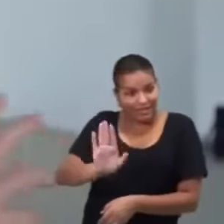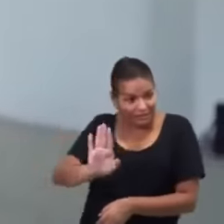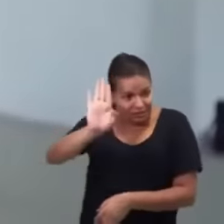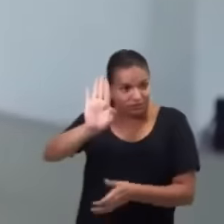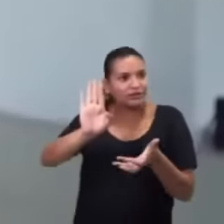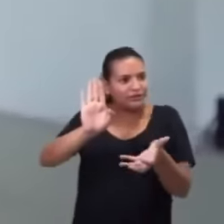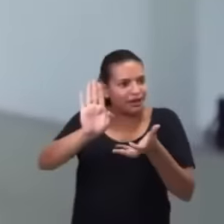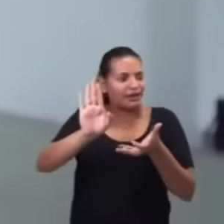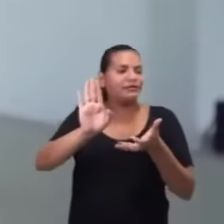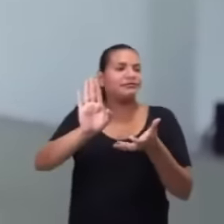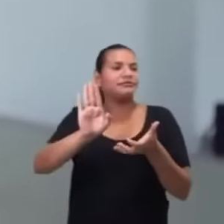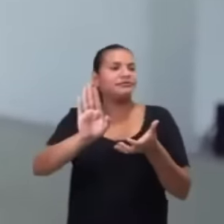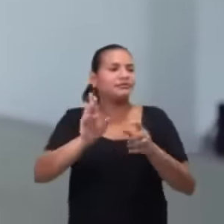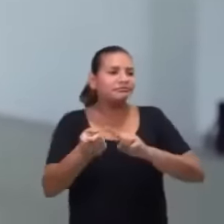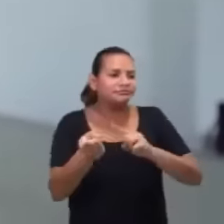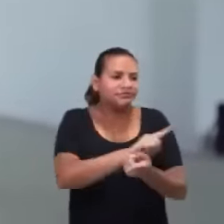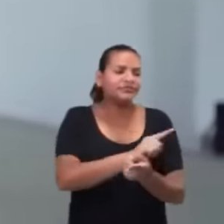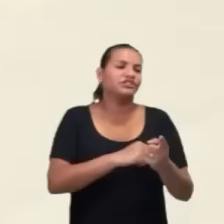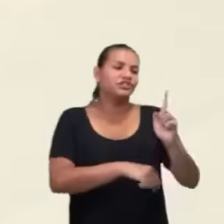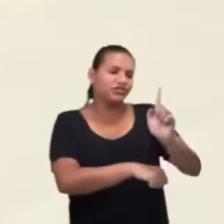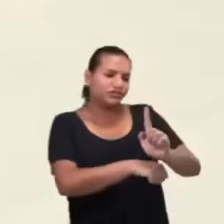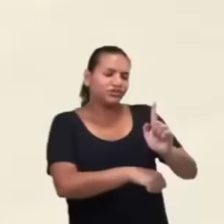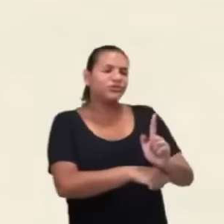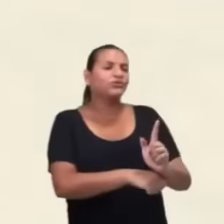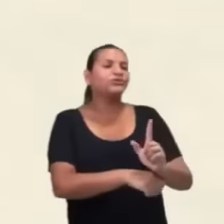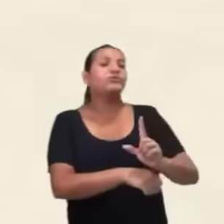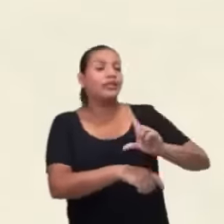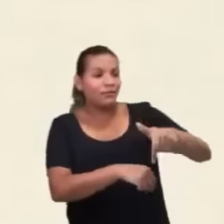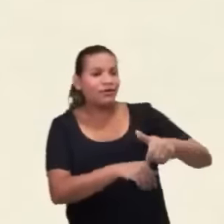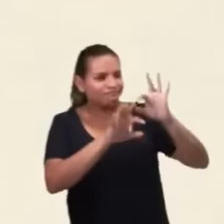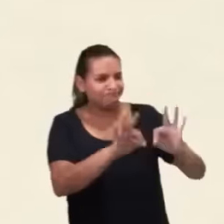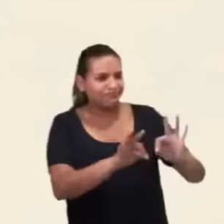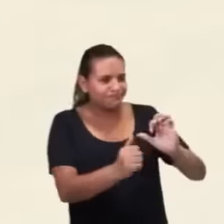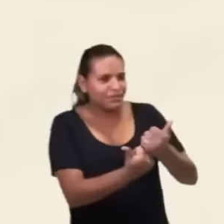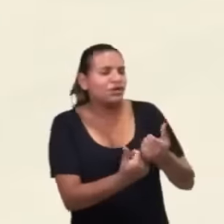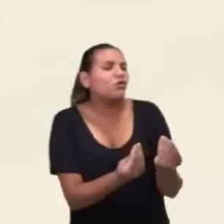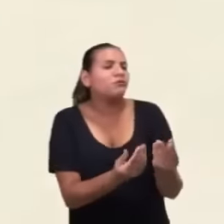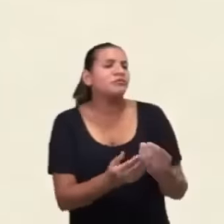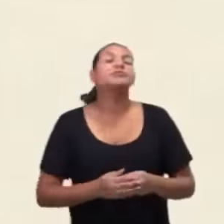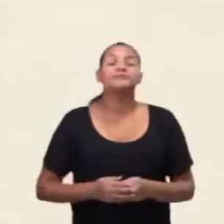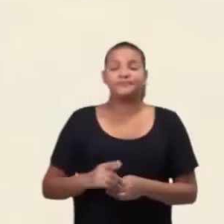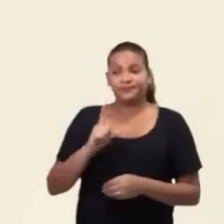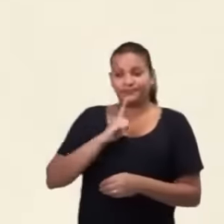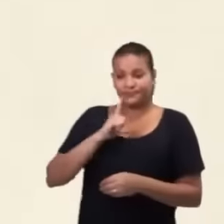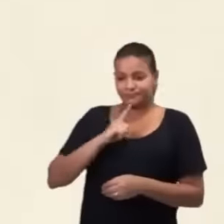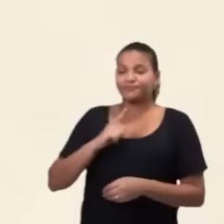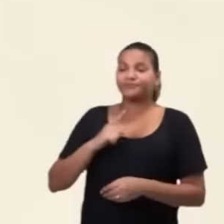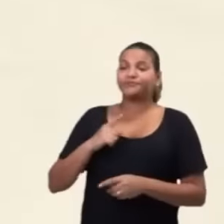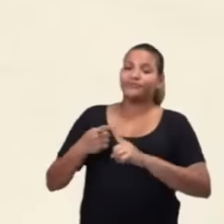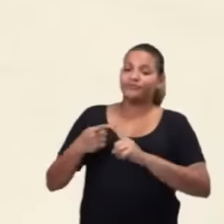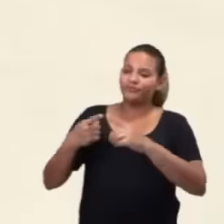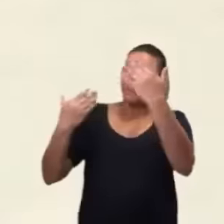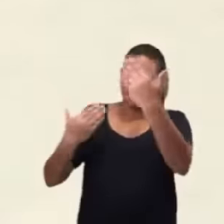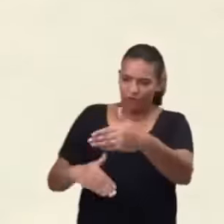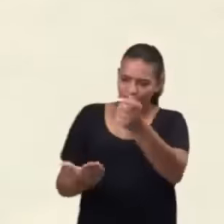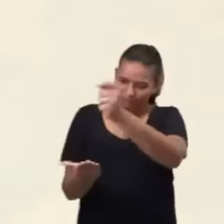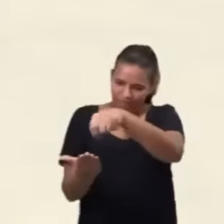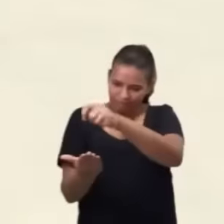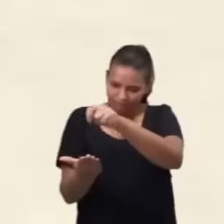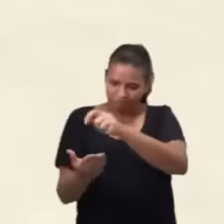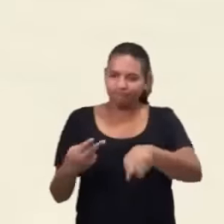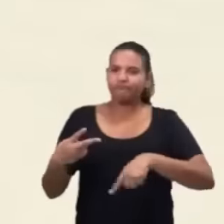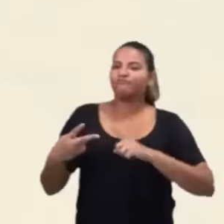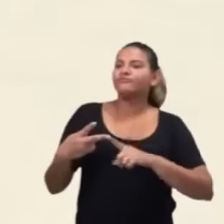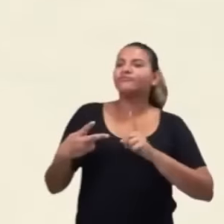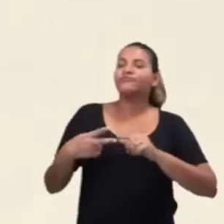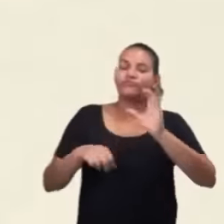escolar, para depois realmente assumir o posto? Você tem uma prova escrita, né? Depois ele tem um curso de formação,